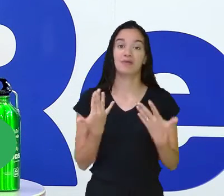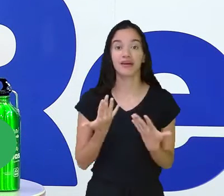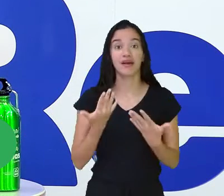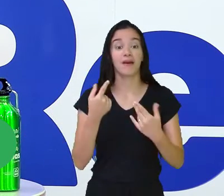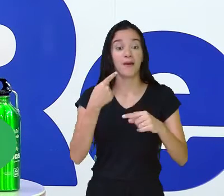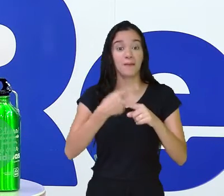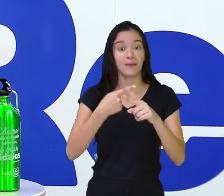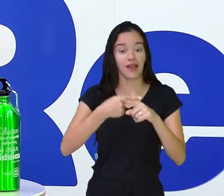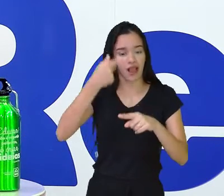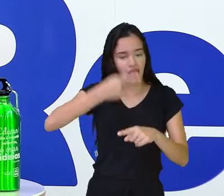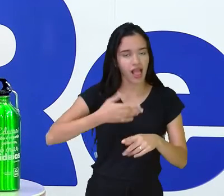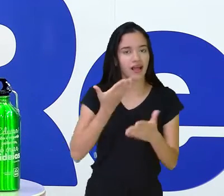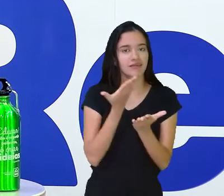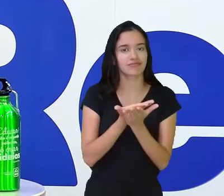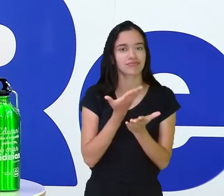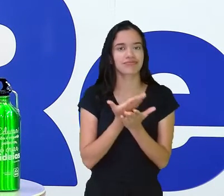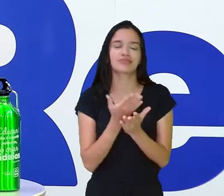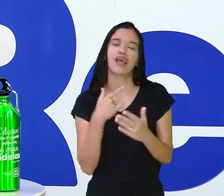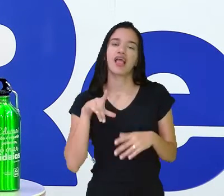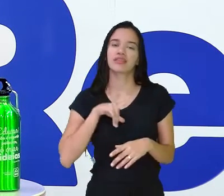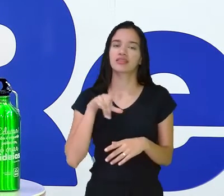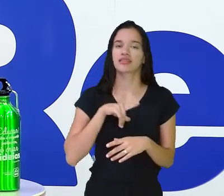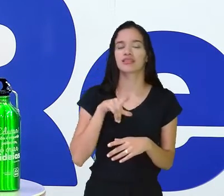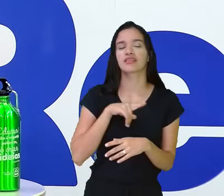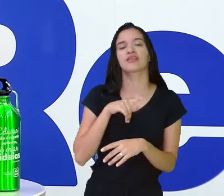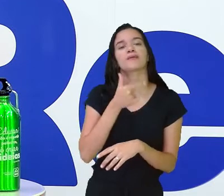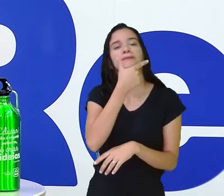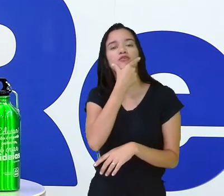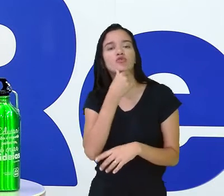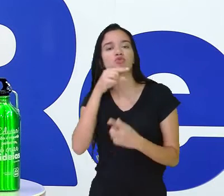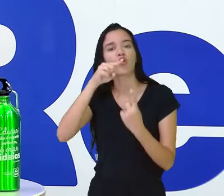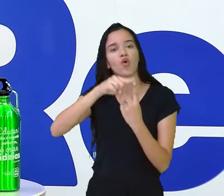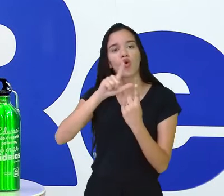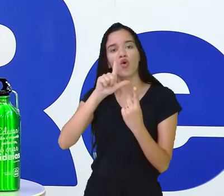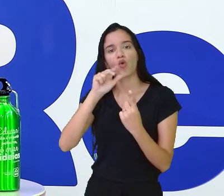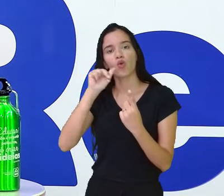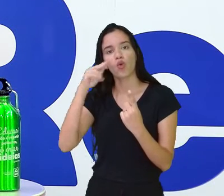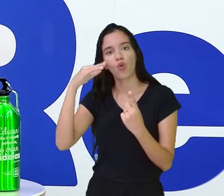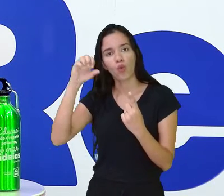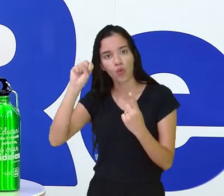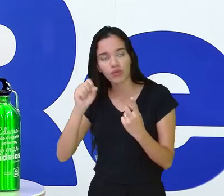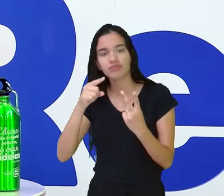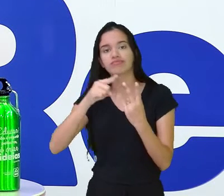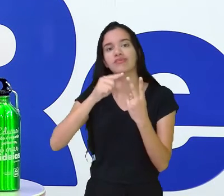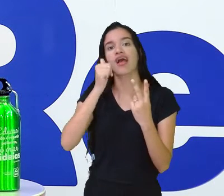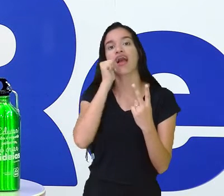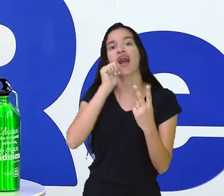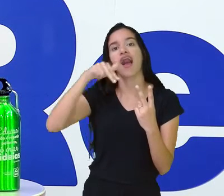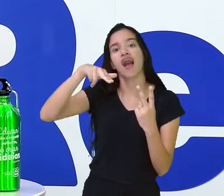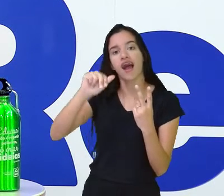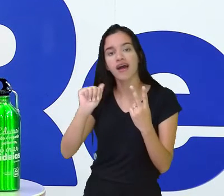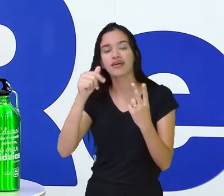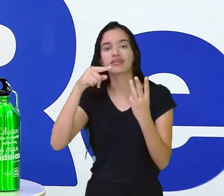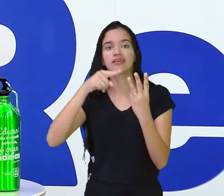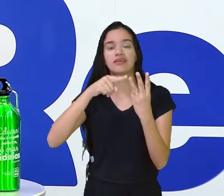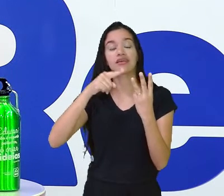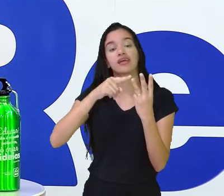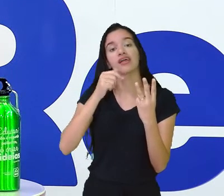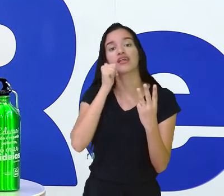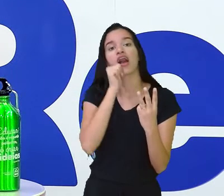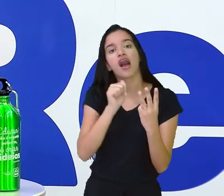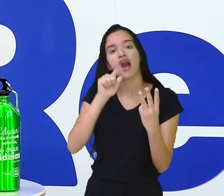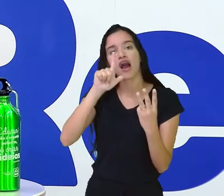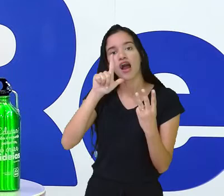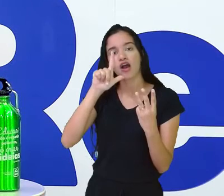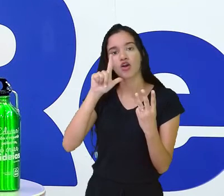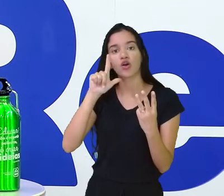professora Abigail, nós já temos o Lucas, temos a Ana, temos também a Gloriette,